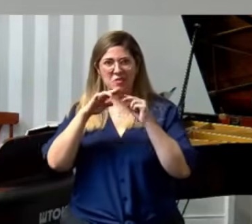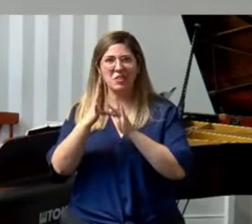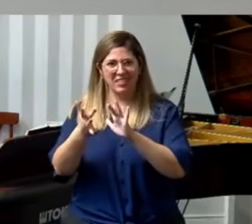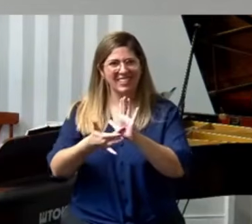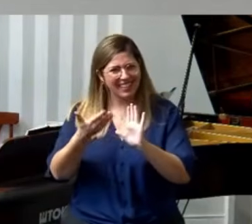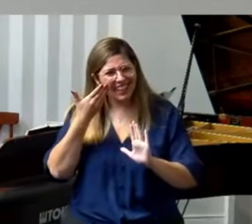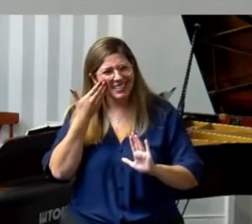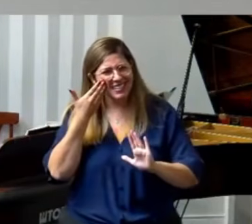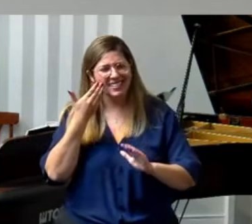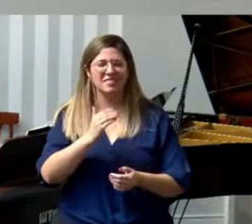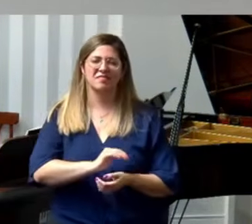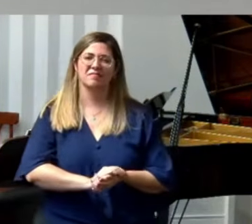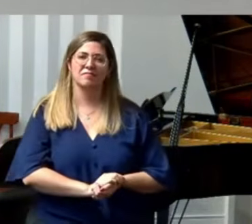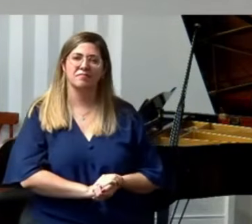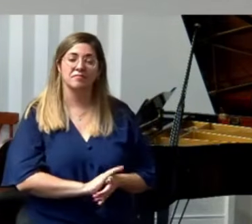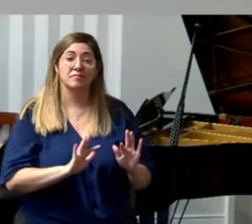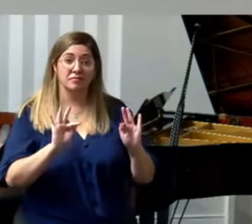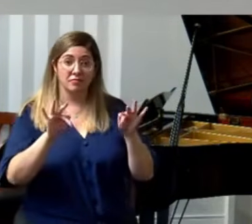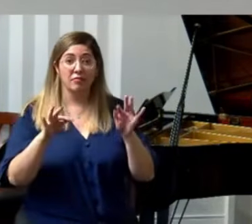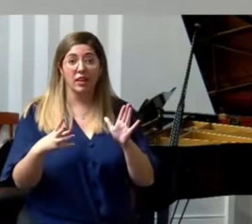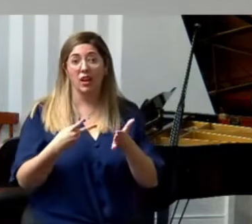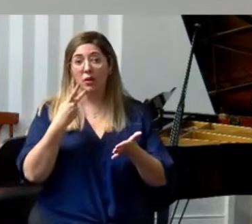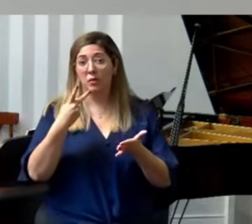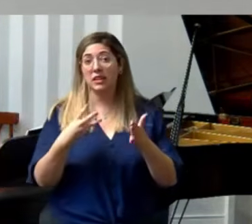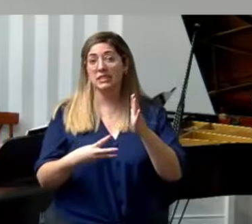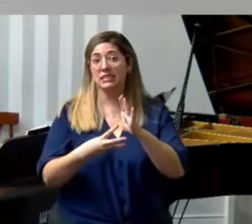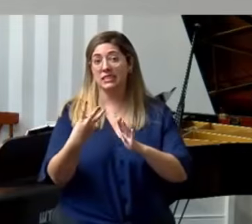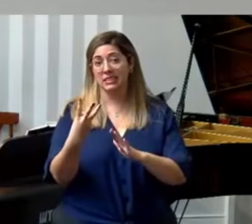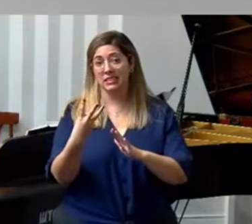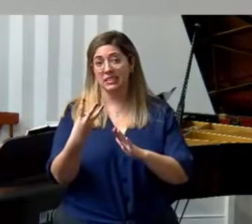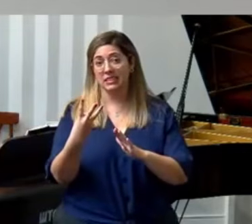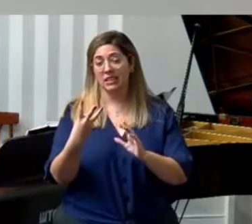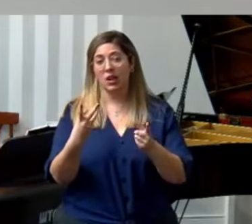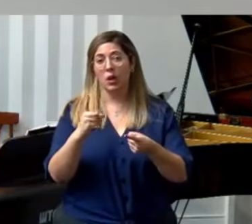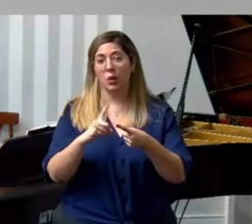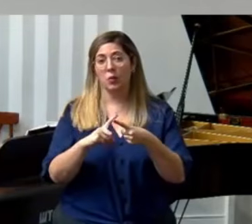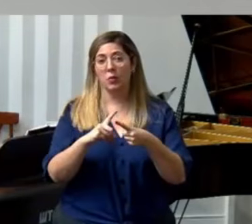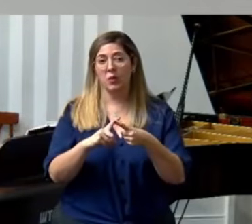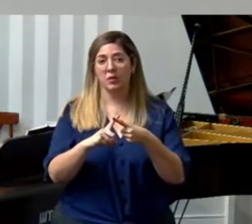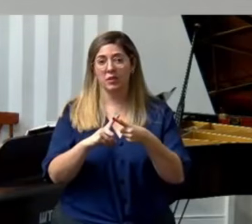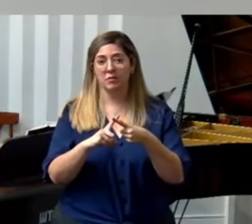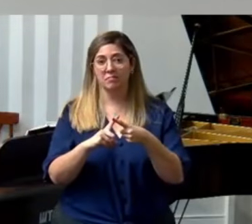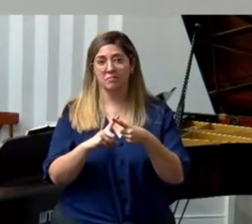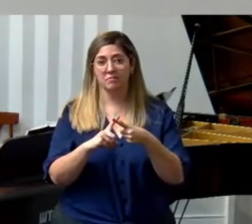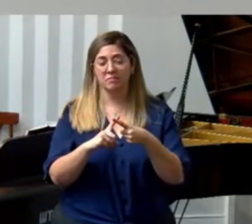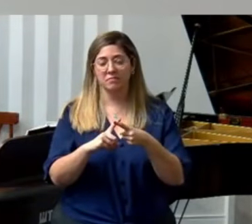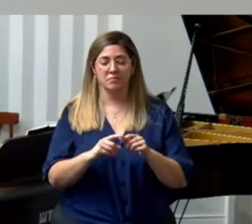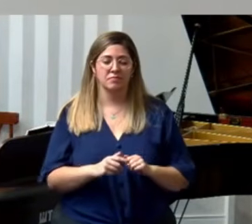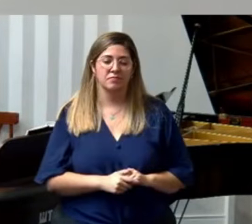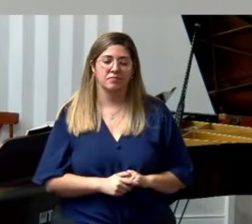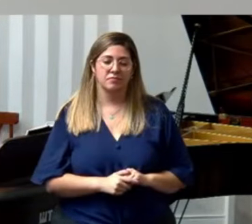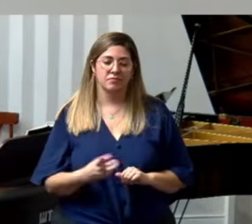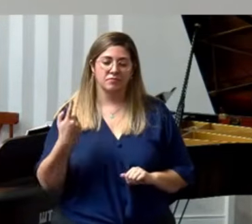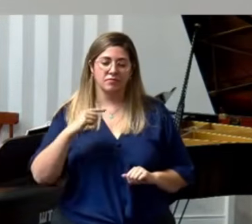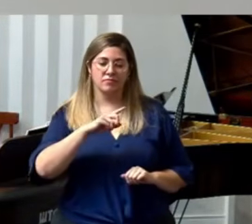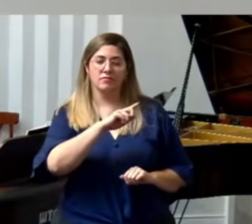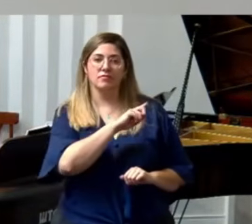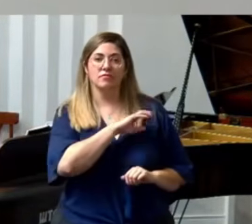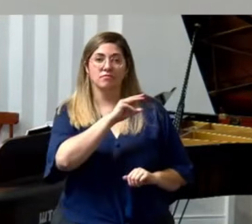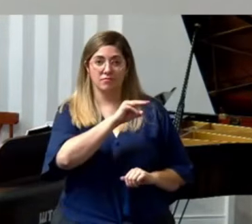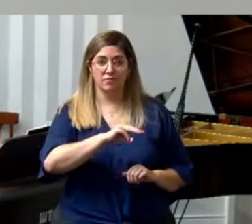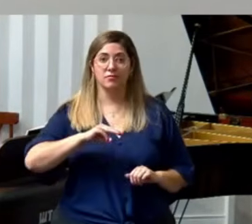para encerrarmos esta mensagem, 3 razões do porquê você deve se envolver com